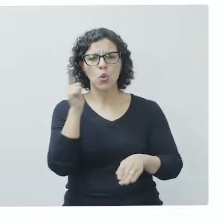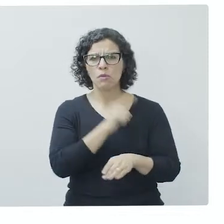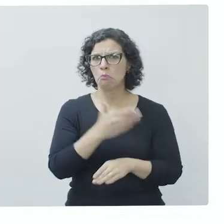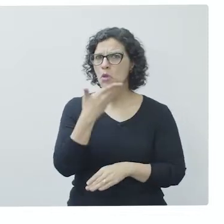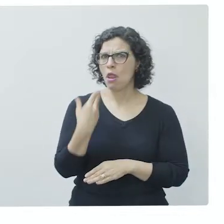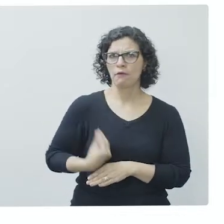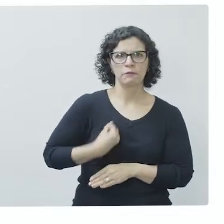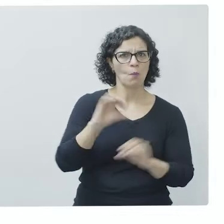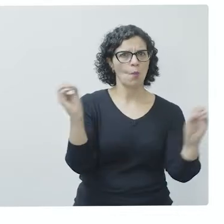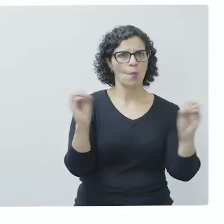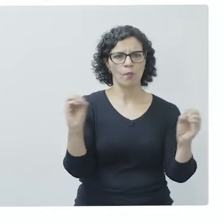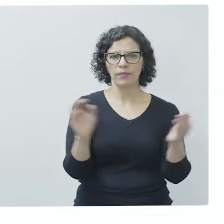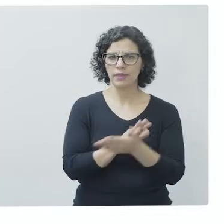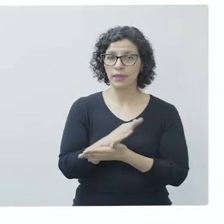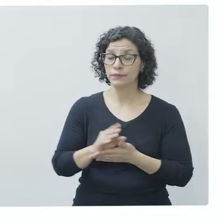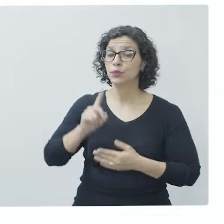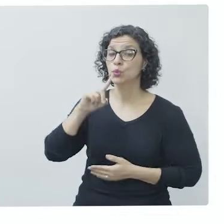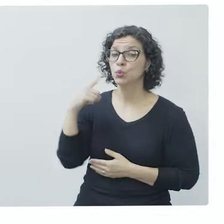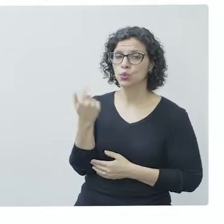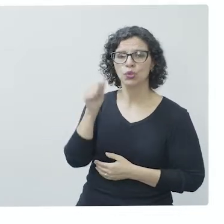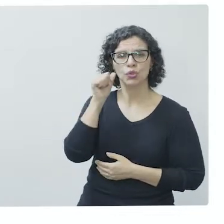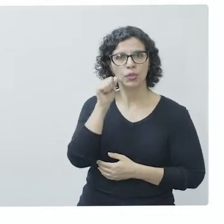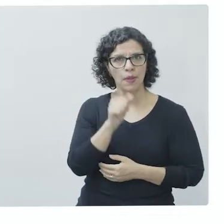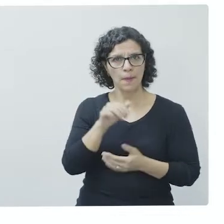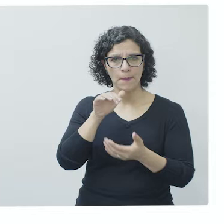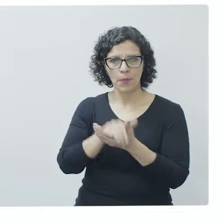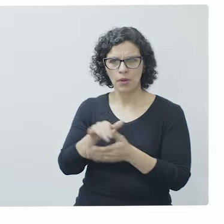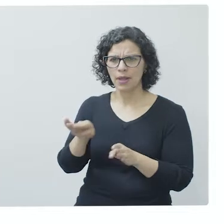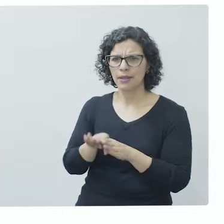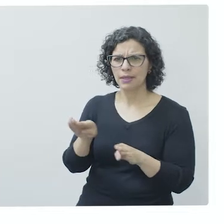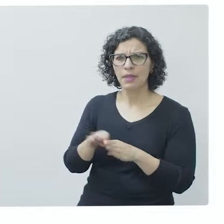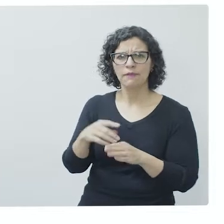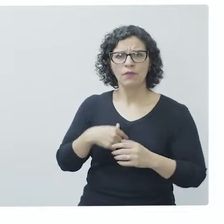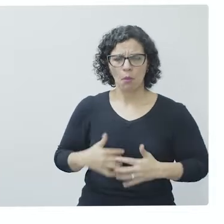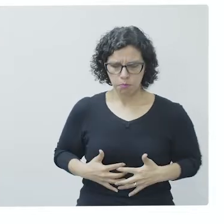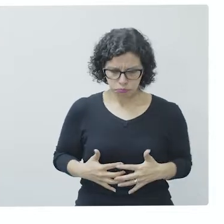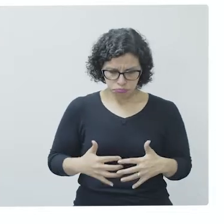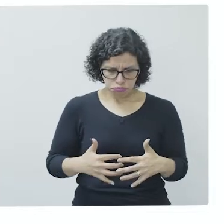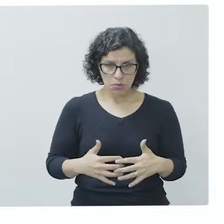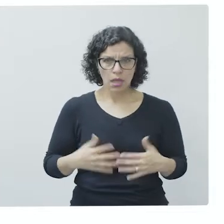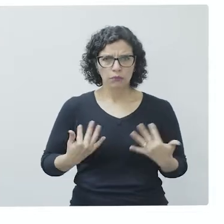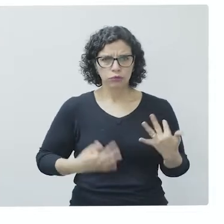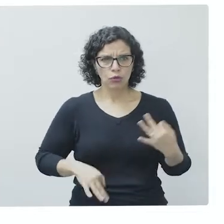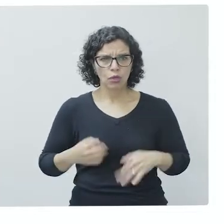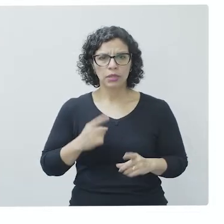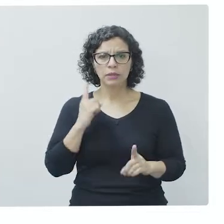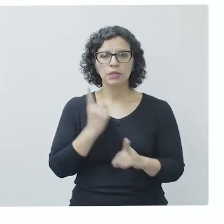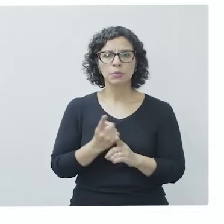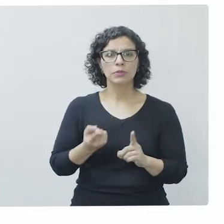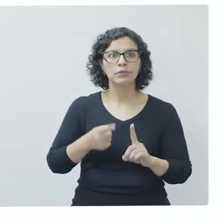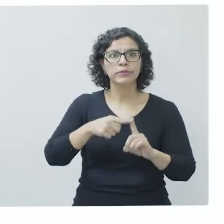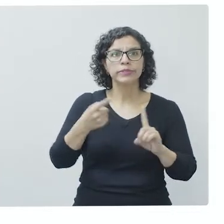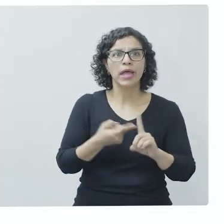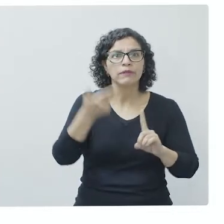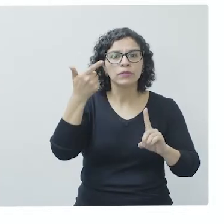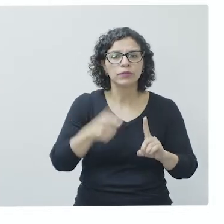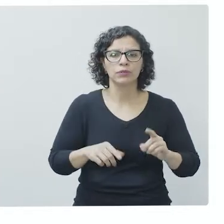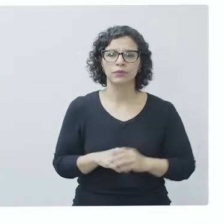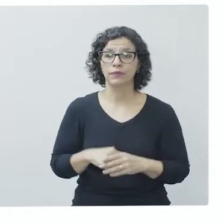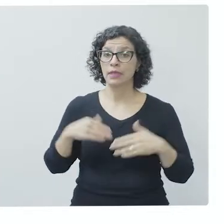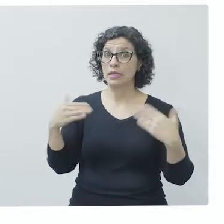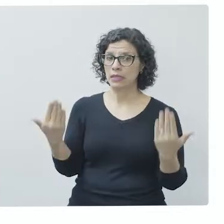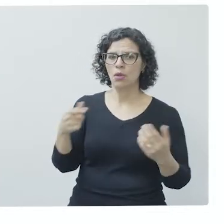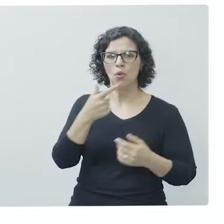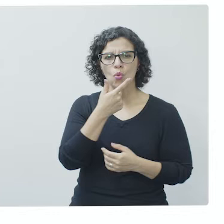conseguir melhorar de vida. Um dia, sua esposa sentiu um inchaço na barriga e descobriu que estava grávida de